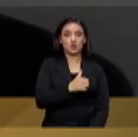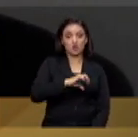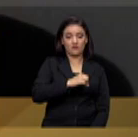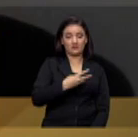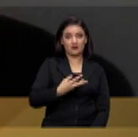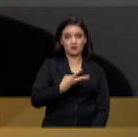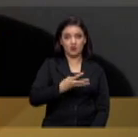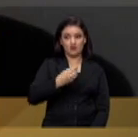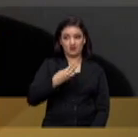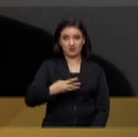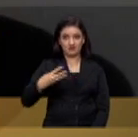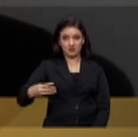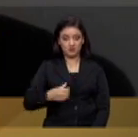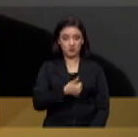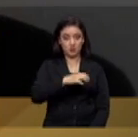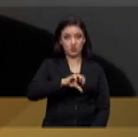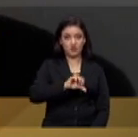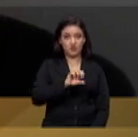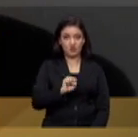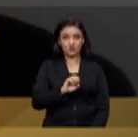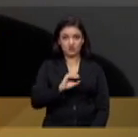193433, 198041,